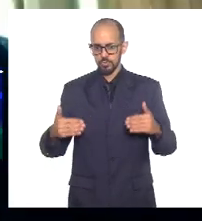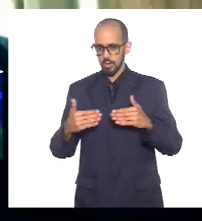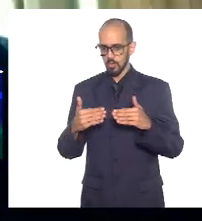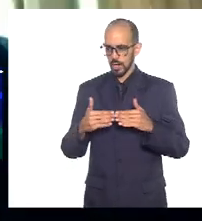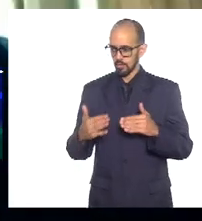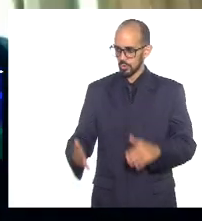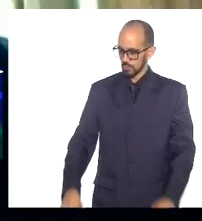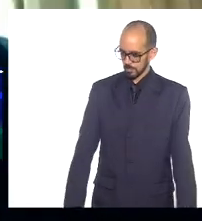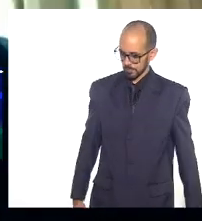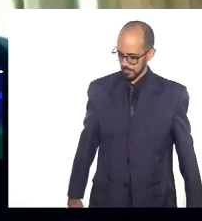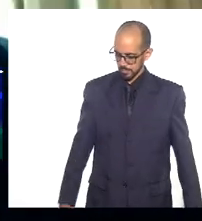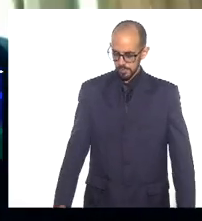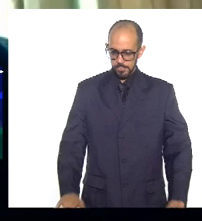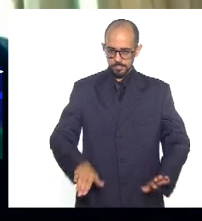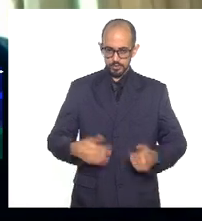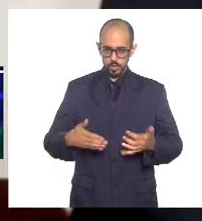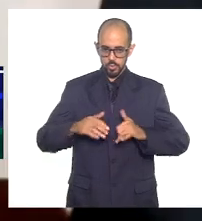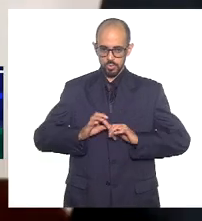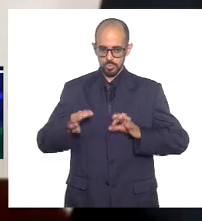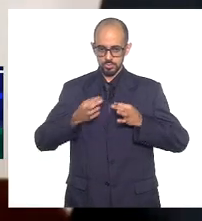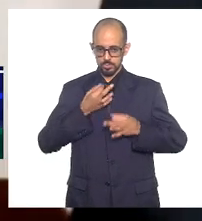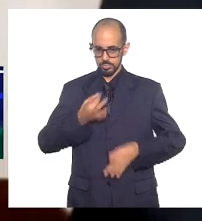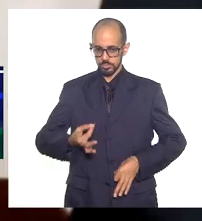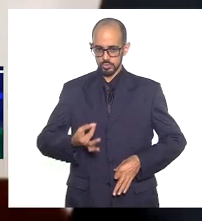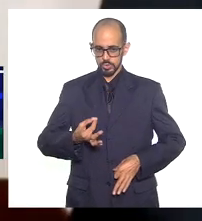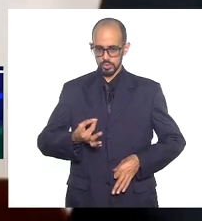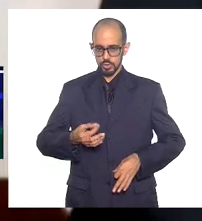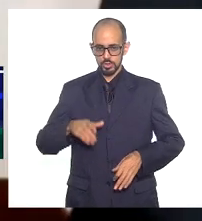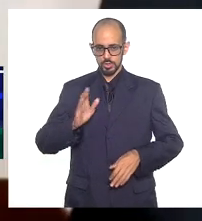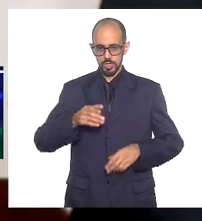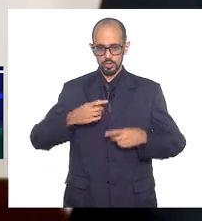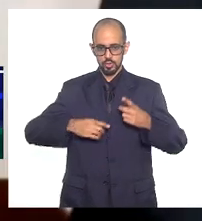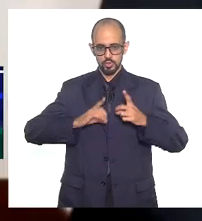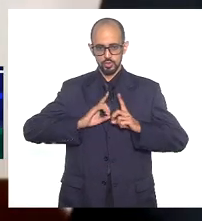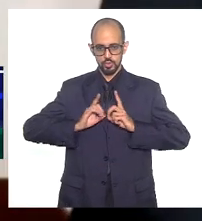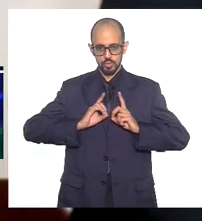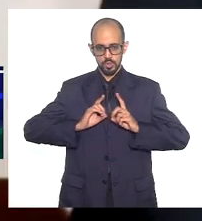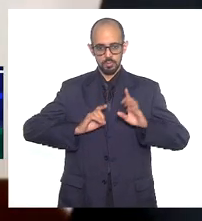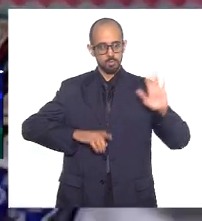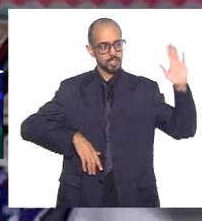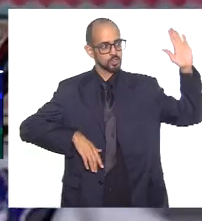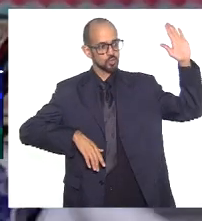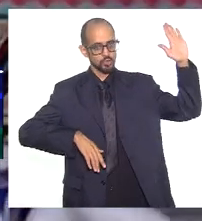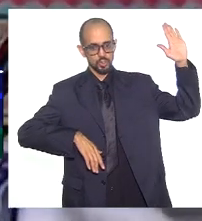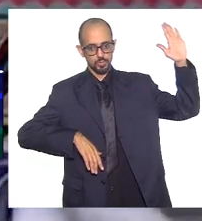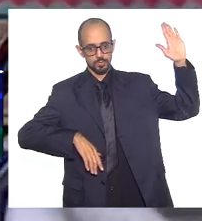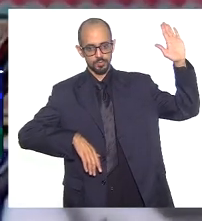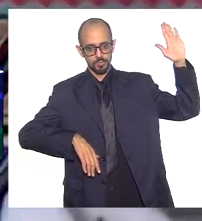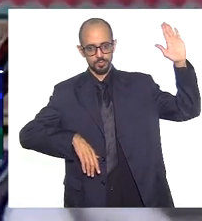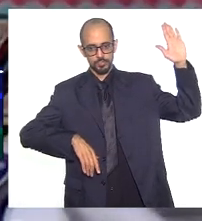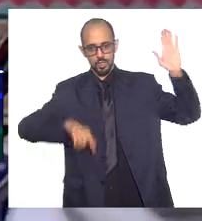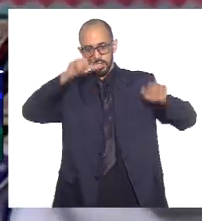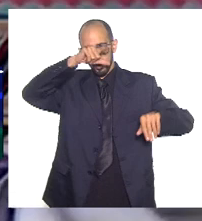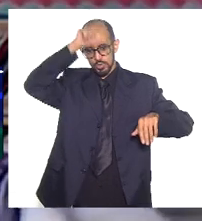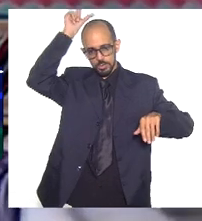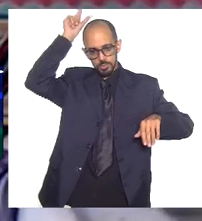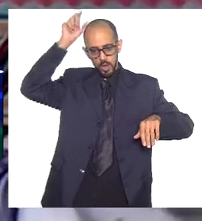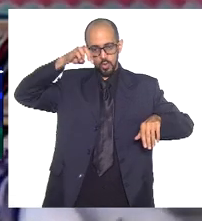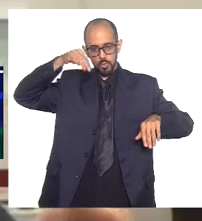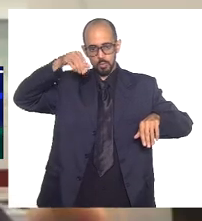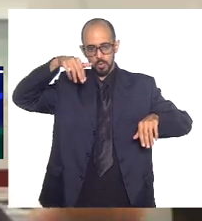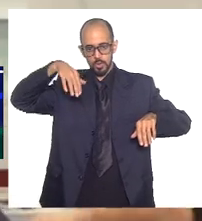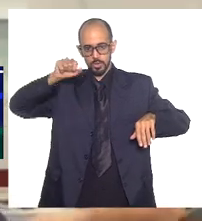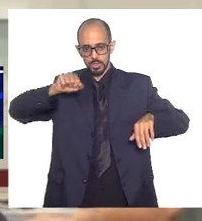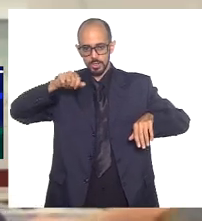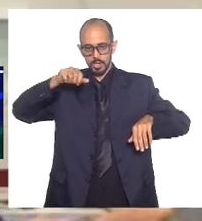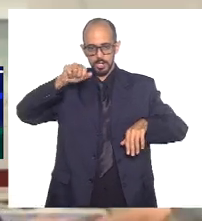os pareceres emitidos em discussão para discutir presidente para discutir presidente para discutir seu